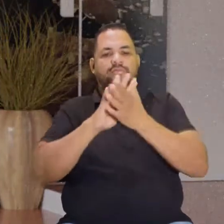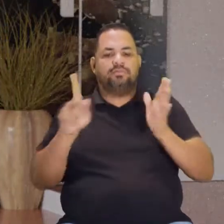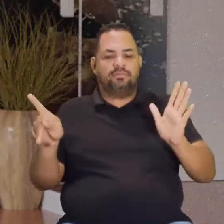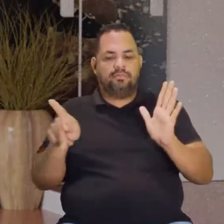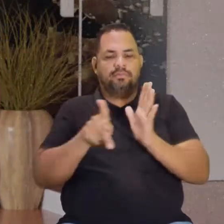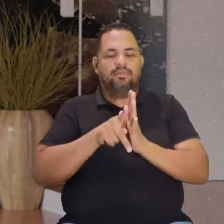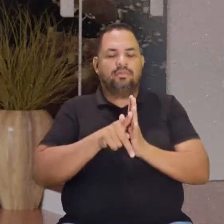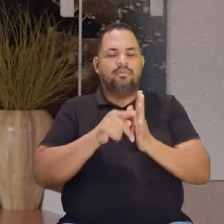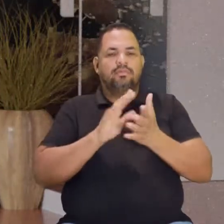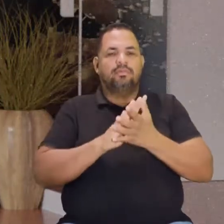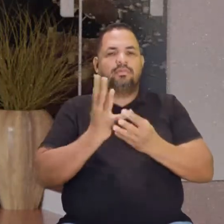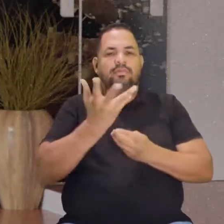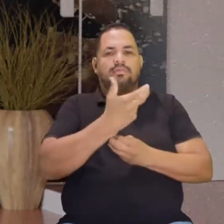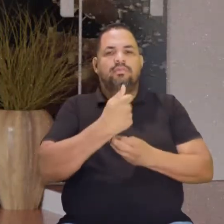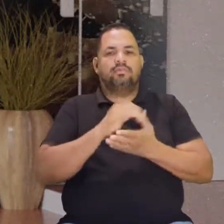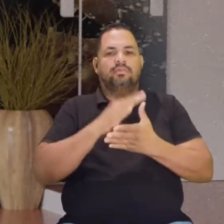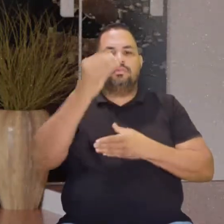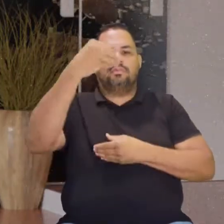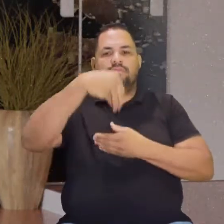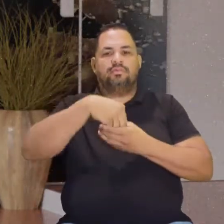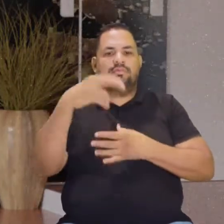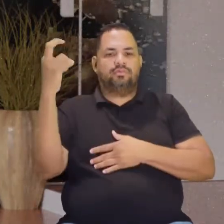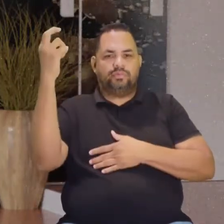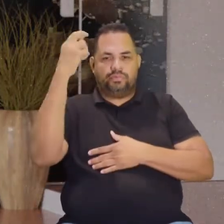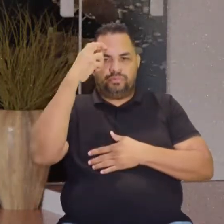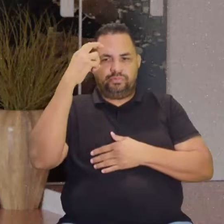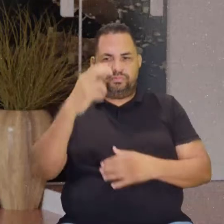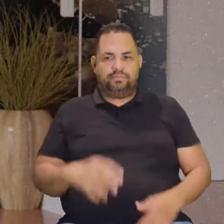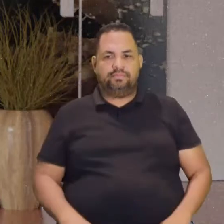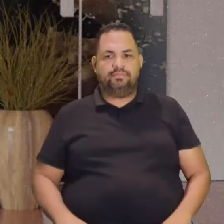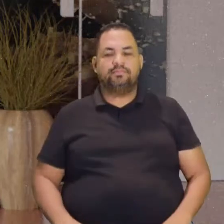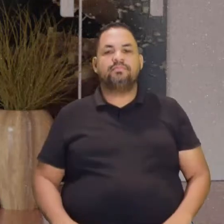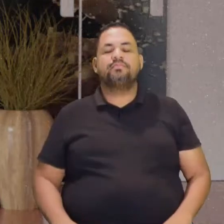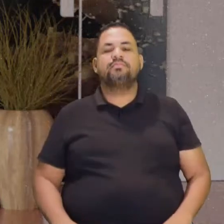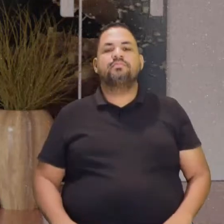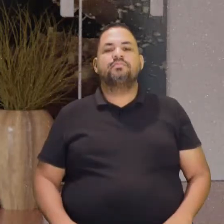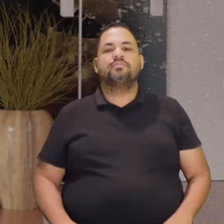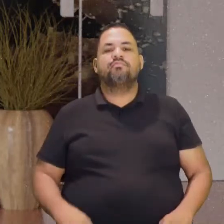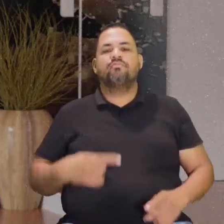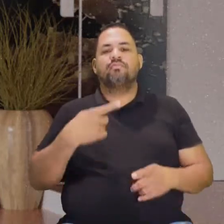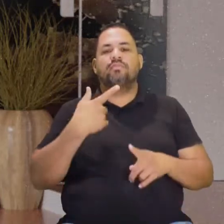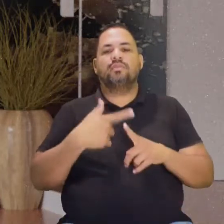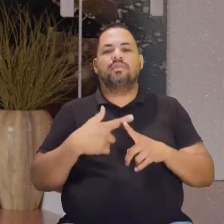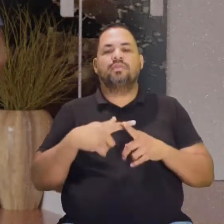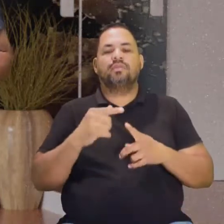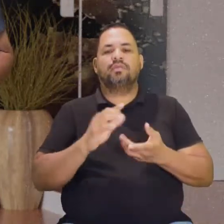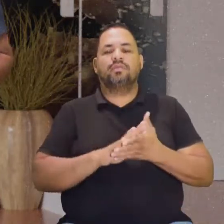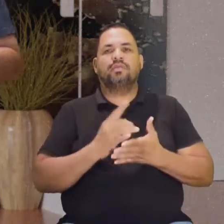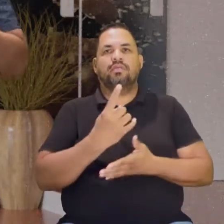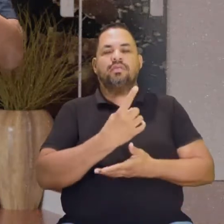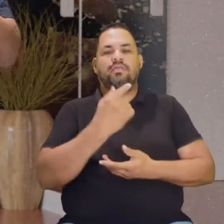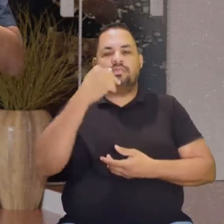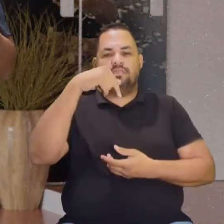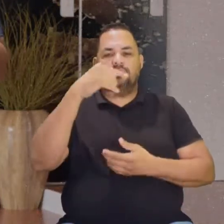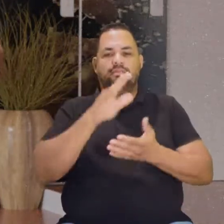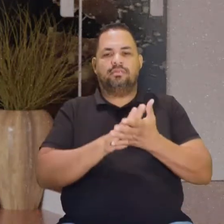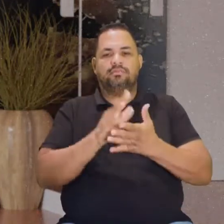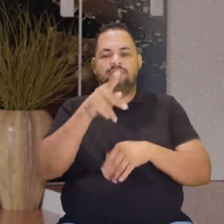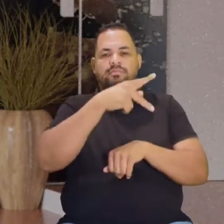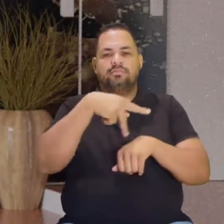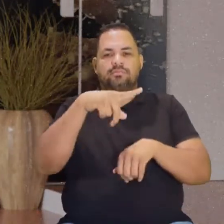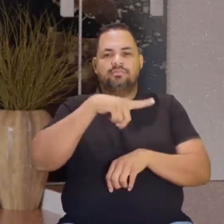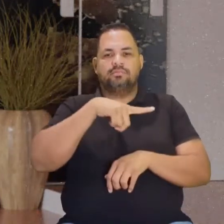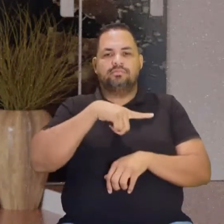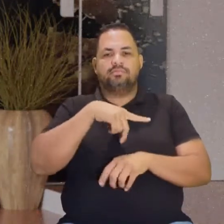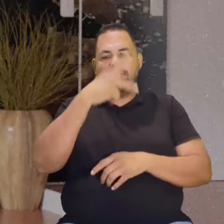nossa cultura, não é isso? É verdade, porque no nosso país, né, os intelectuais, aquelas pessoas que